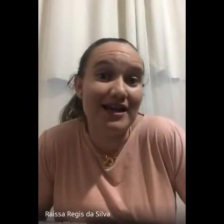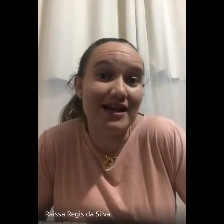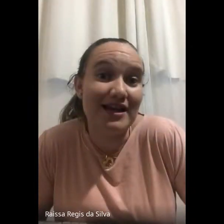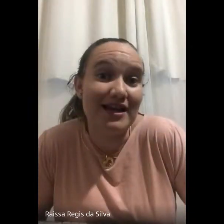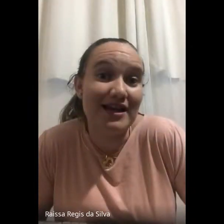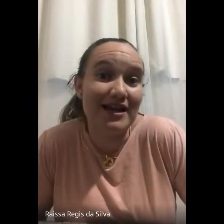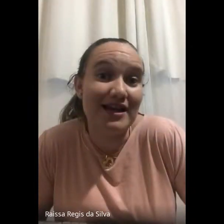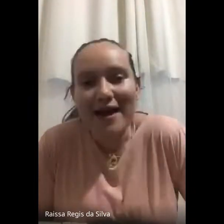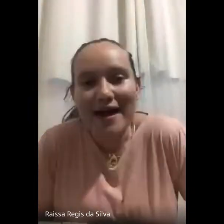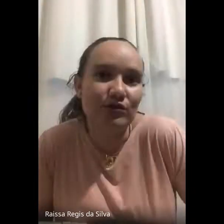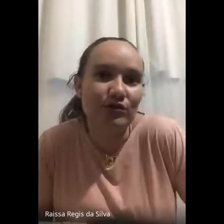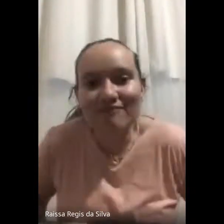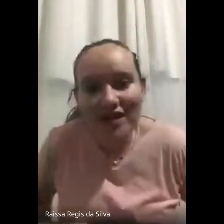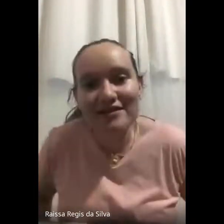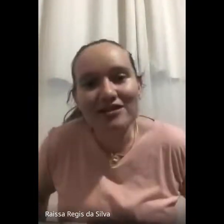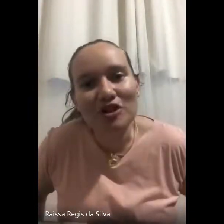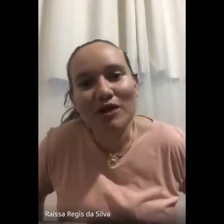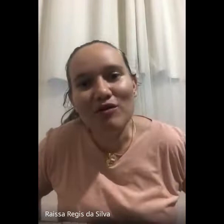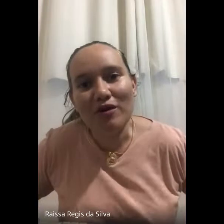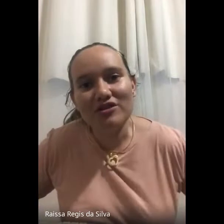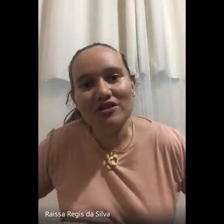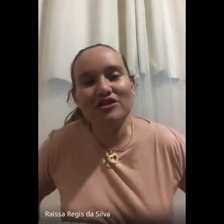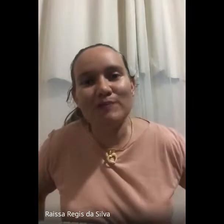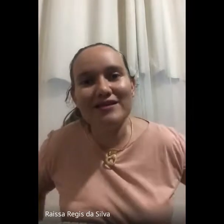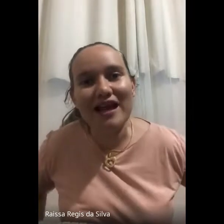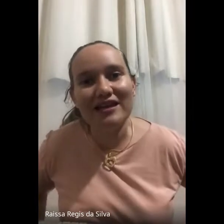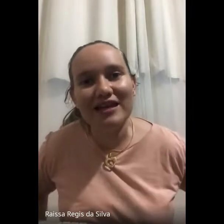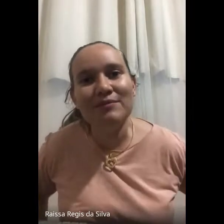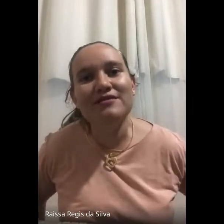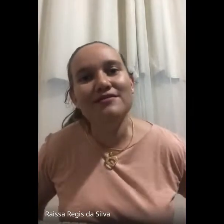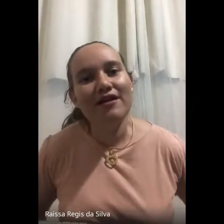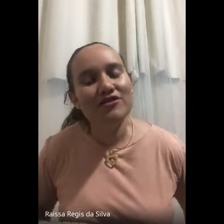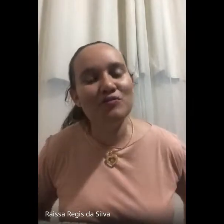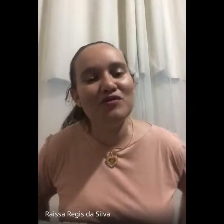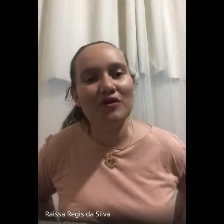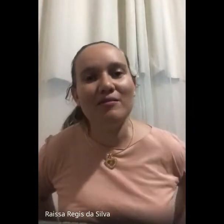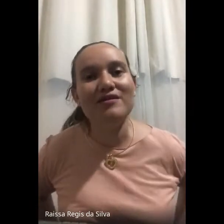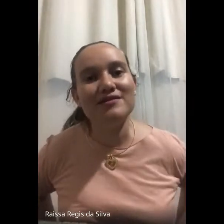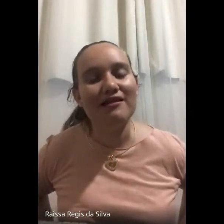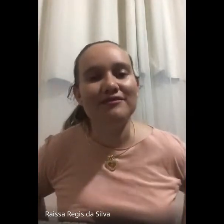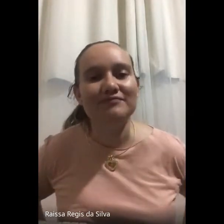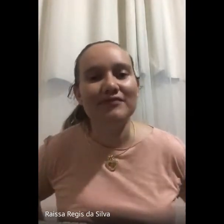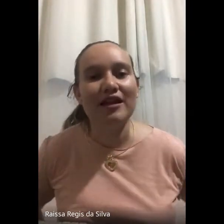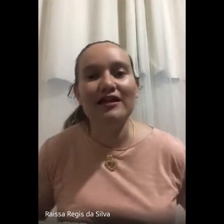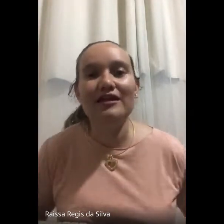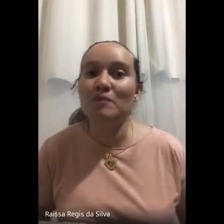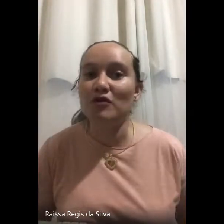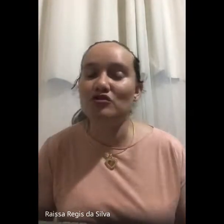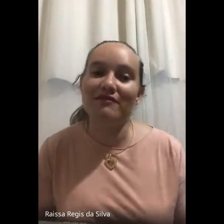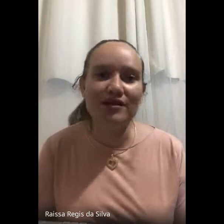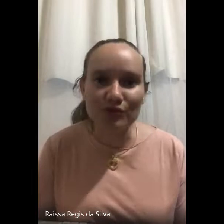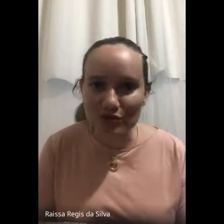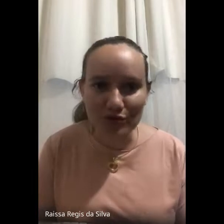do nosso país. Mas que existe também uma forma de a gente expressar Libras de uma forma escrita, né? E isso pode